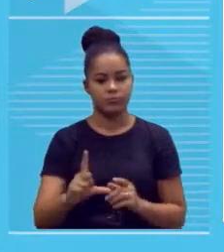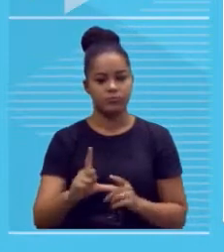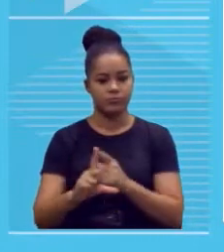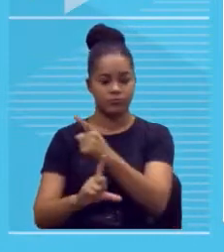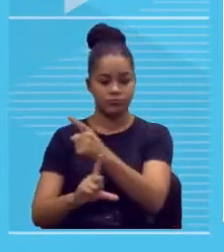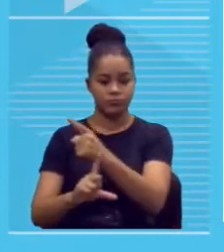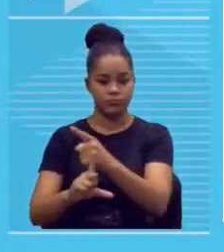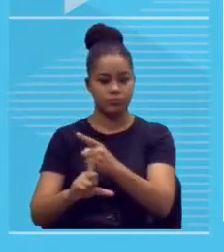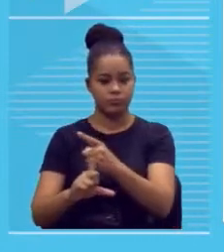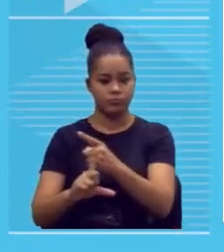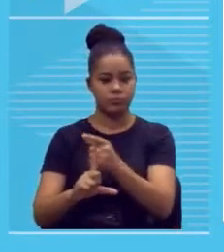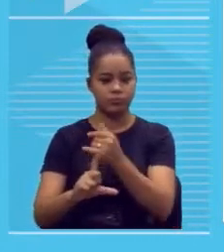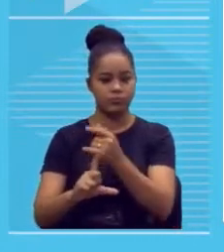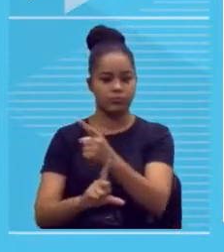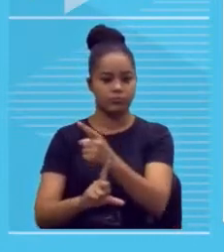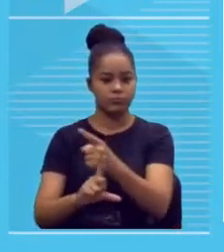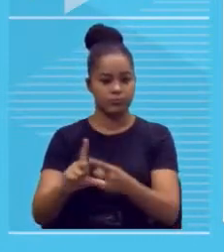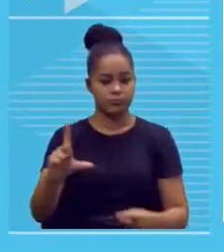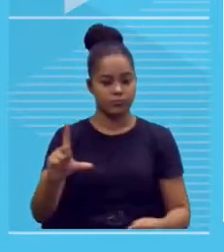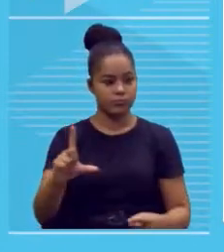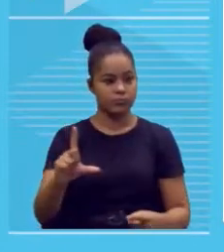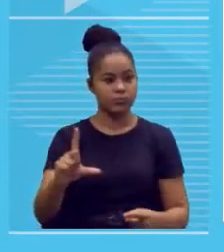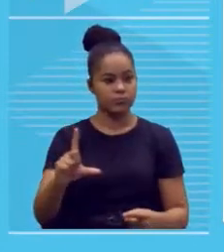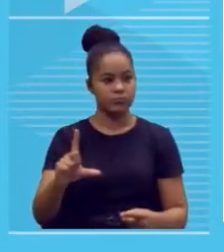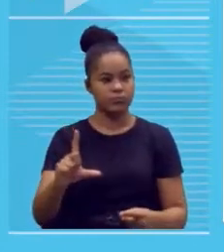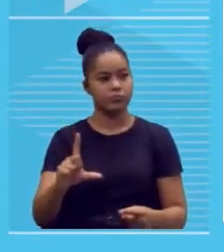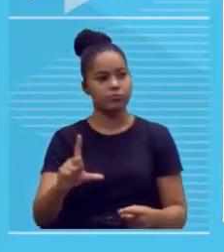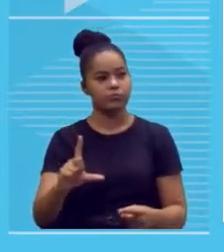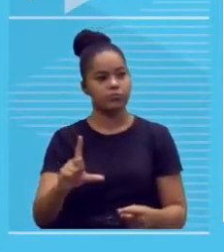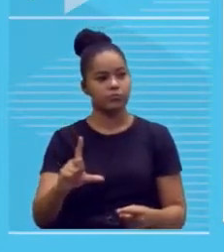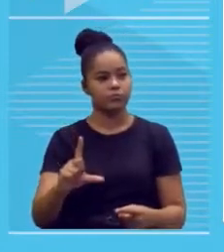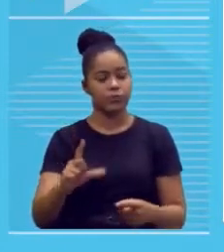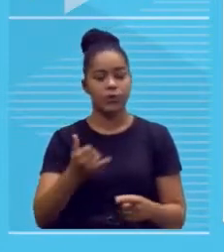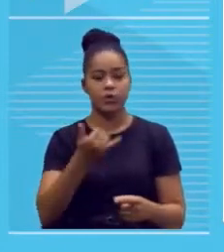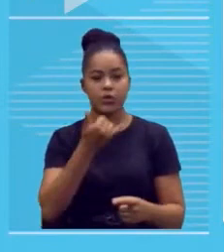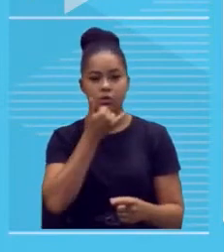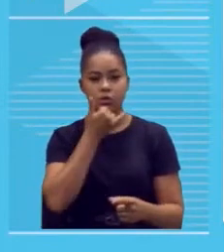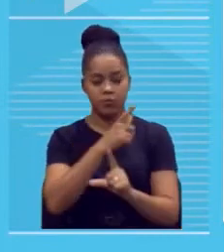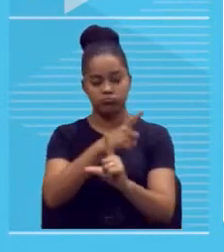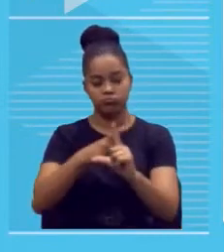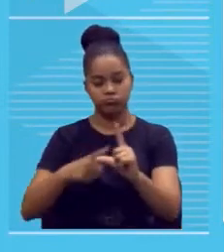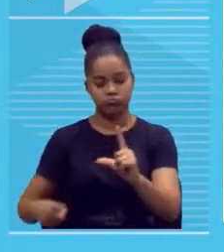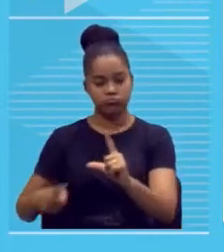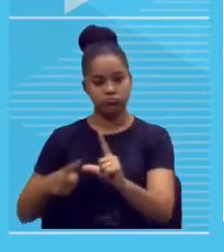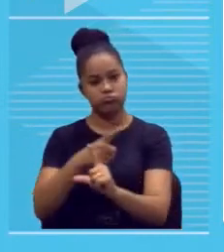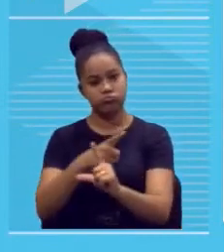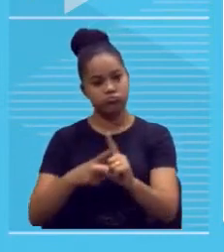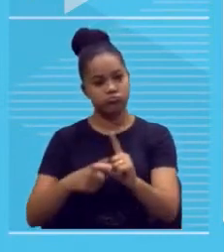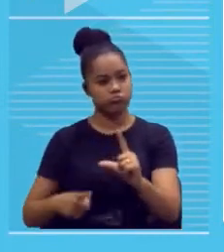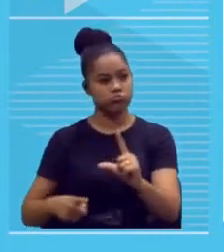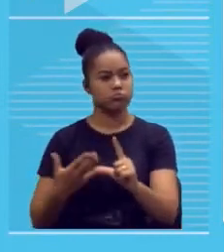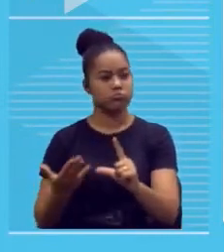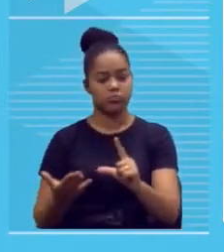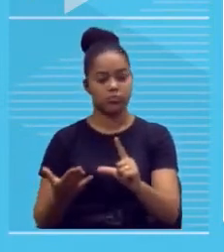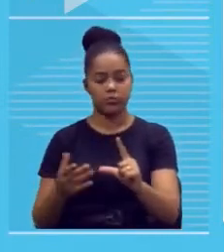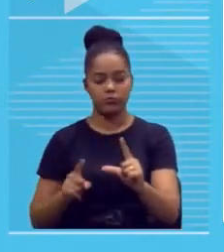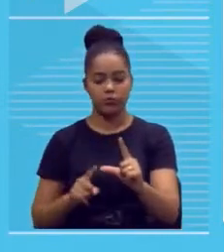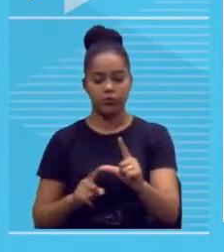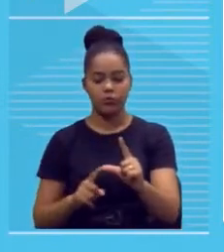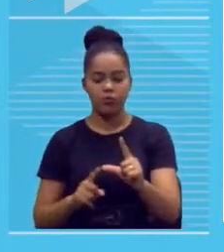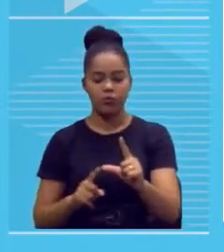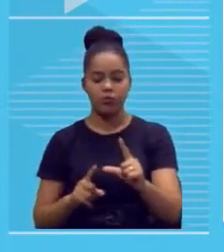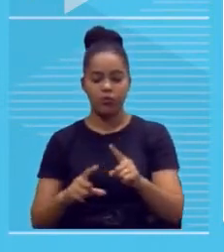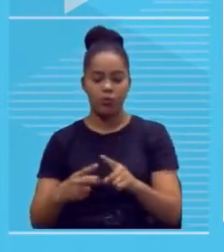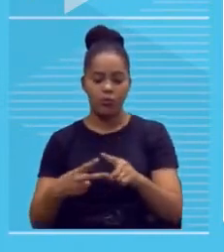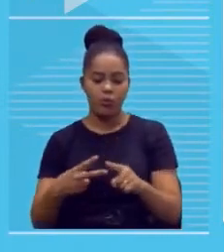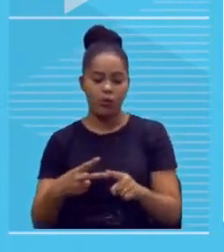a equação geral desta reta? Professor, tipo, do jeito que está aqui, eu sei que